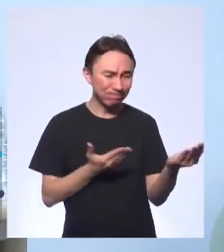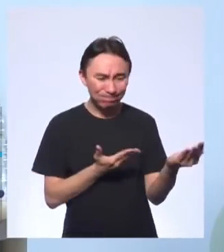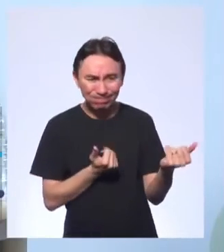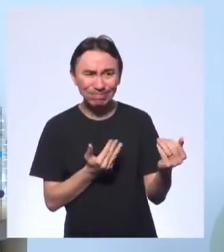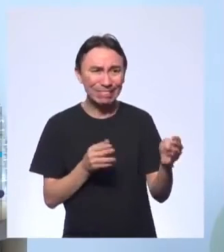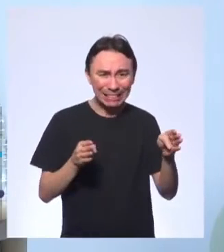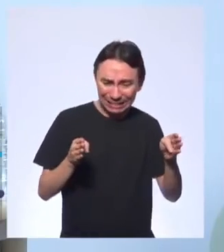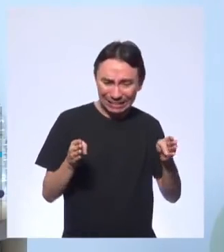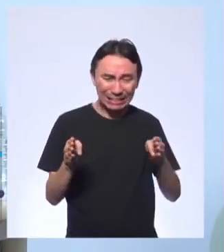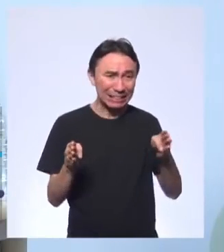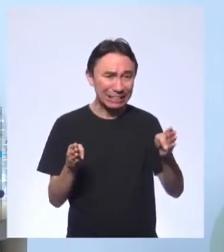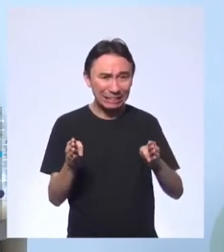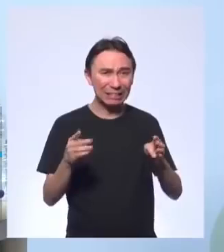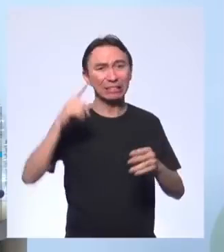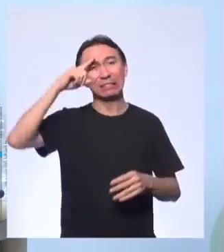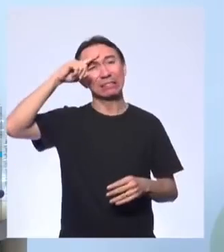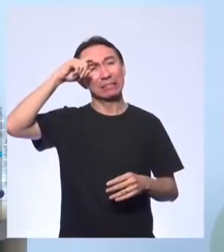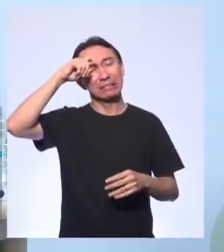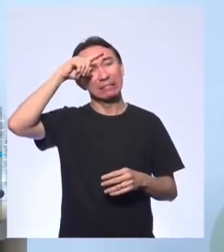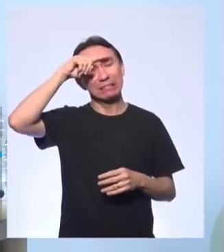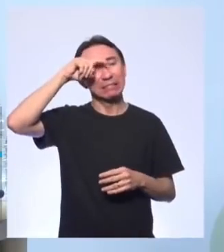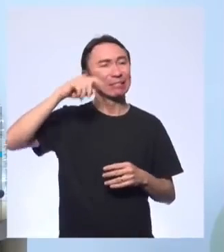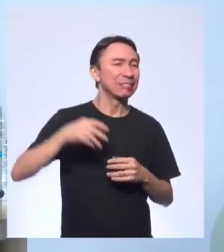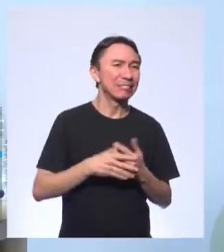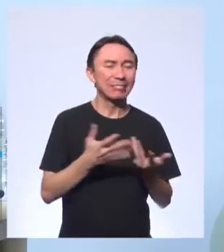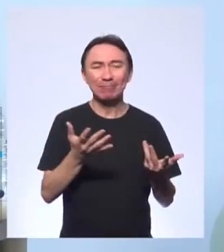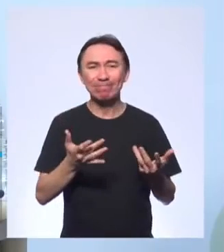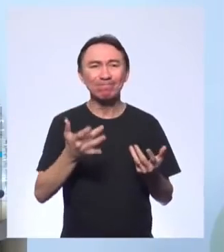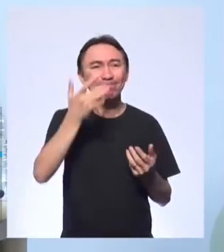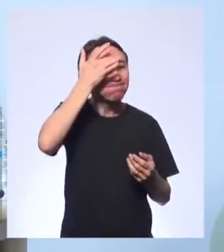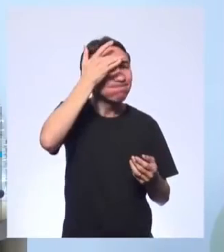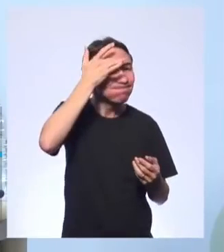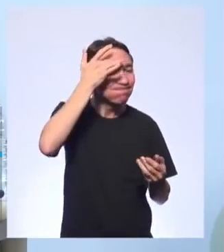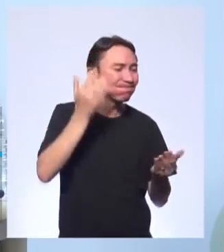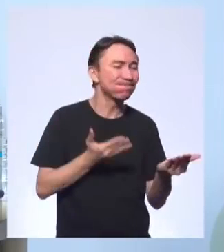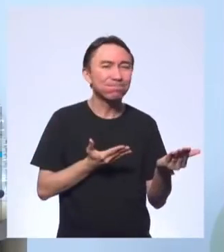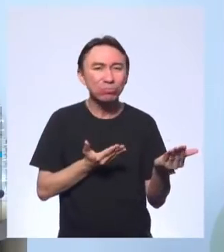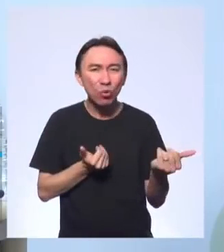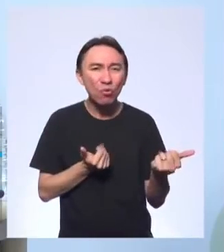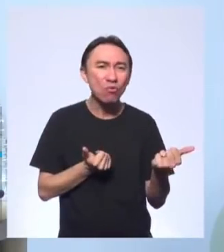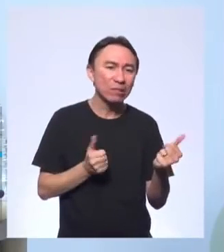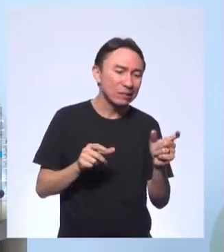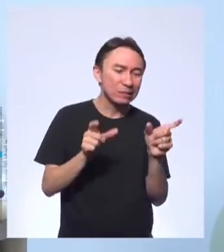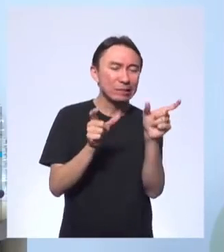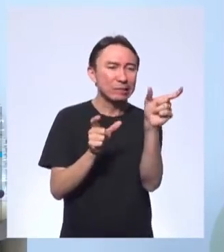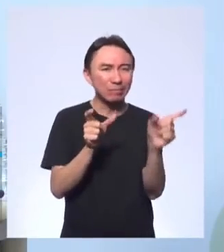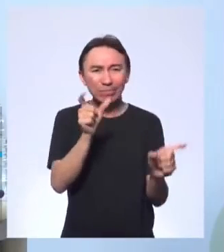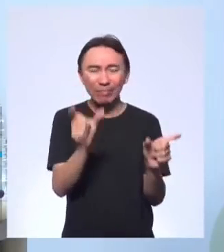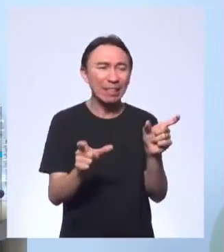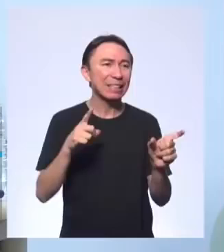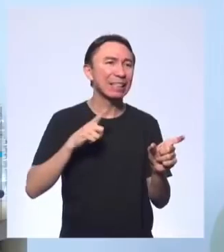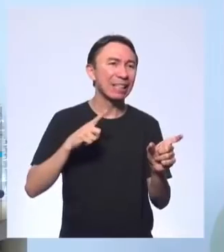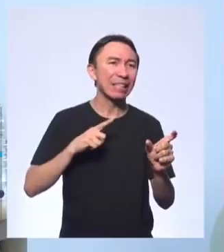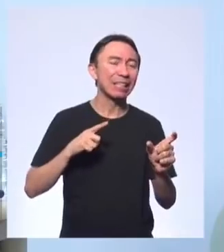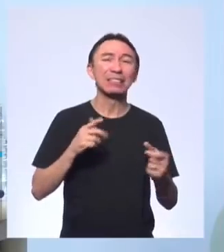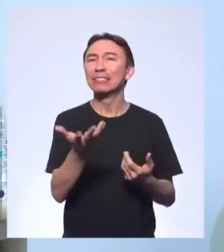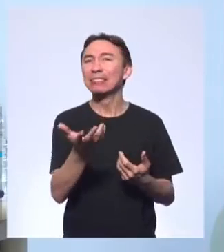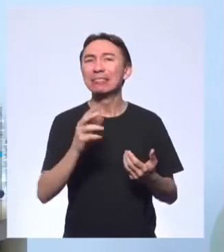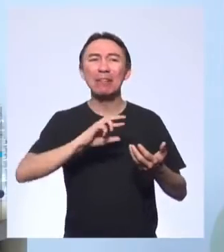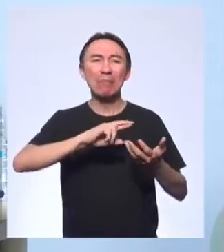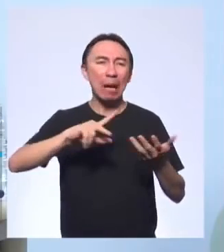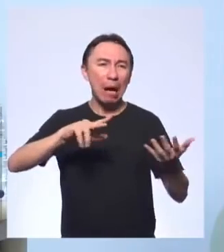conturbada, o indivíduo está ali, né, relacionado, tem várias transformações acontecendo, não